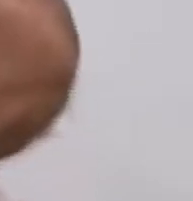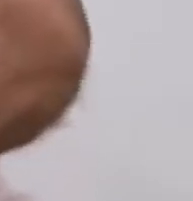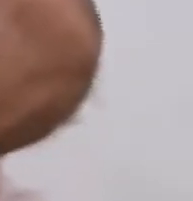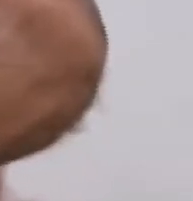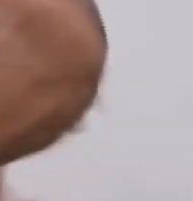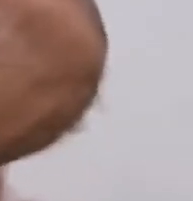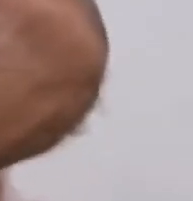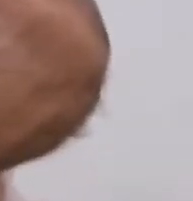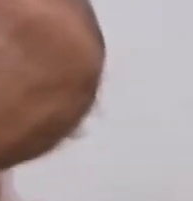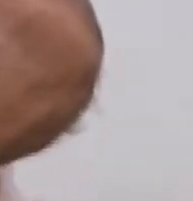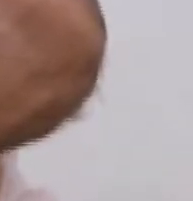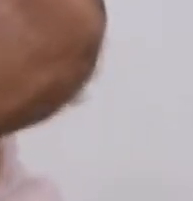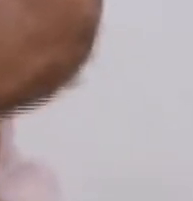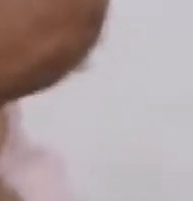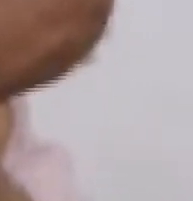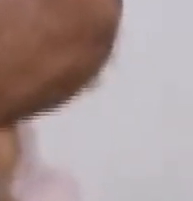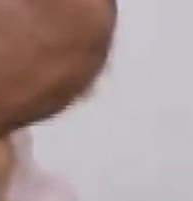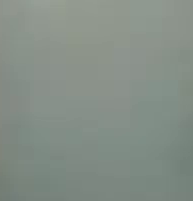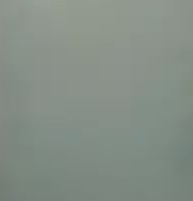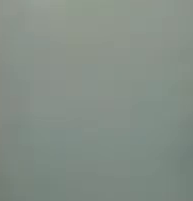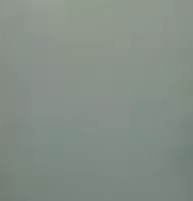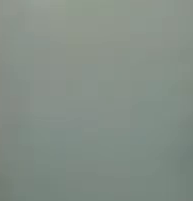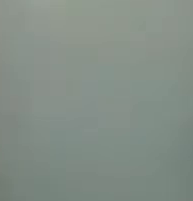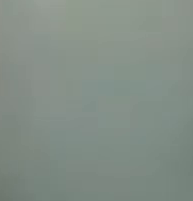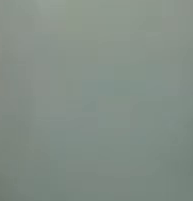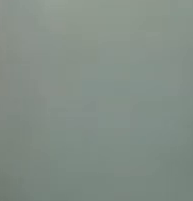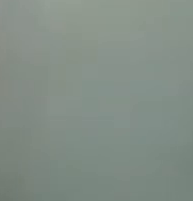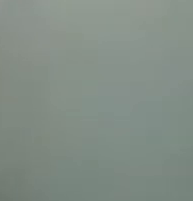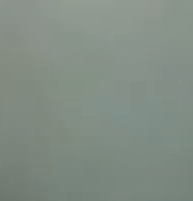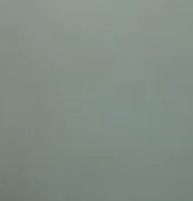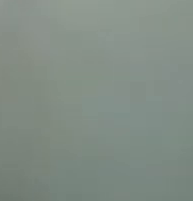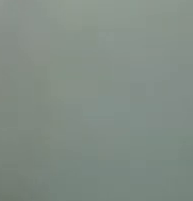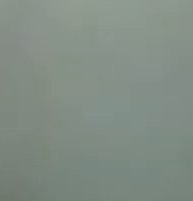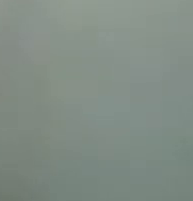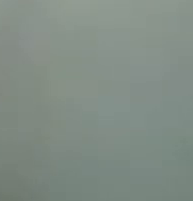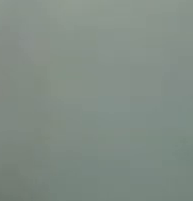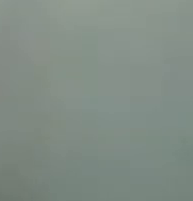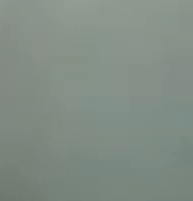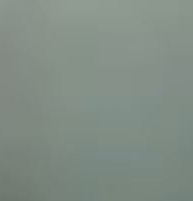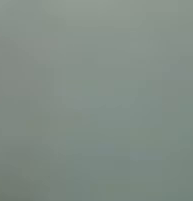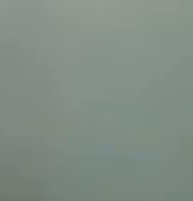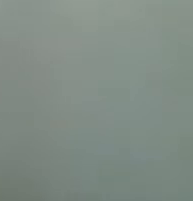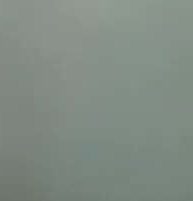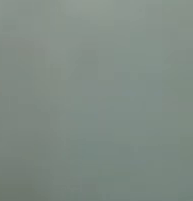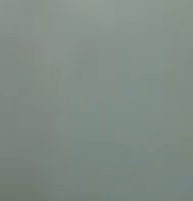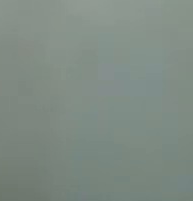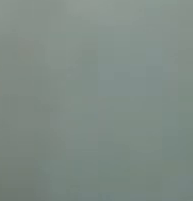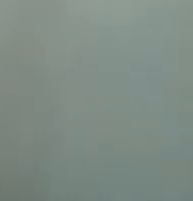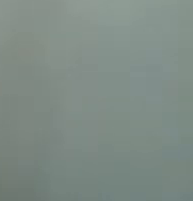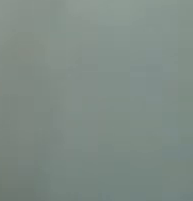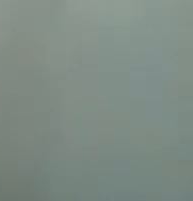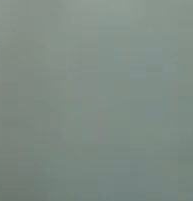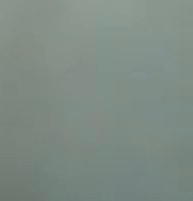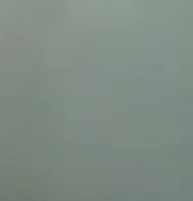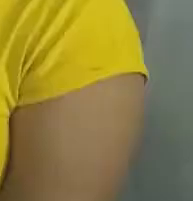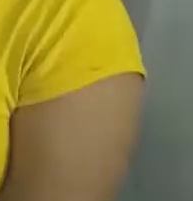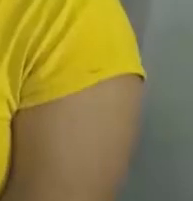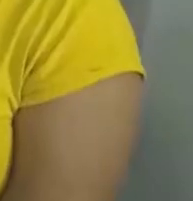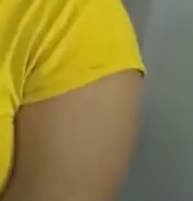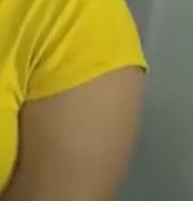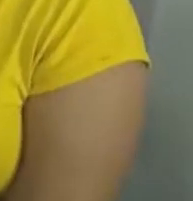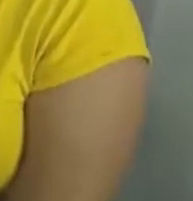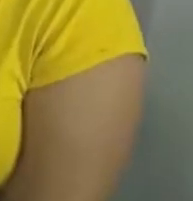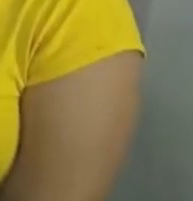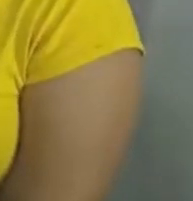Que não tinha, né, essa coisa fofa, um hospital aqui, um leito. Que vitória, né? É, uma bênção. Pode